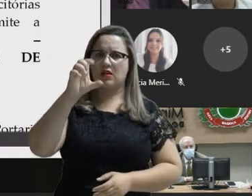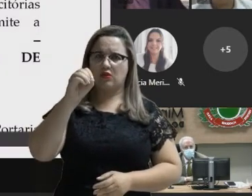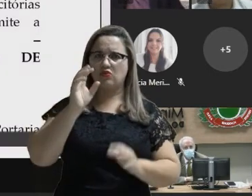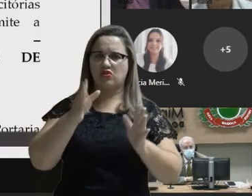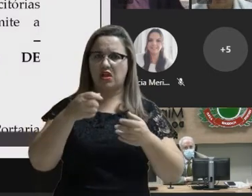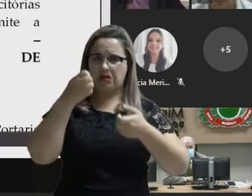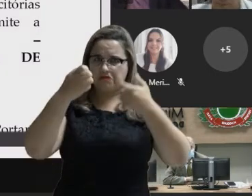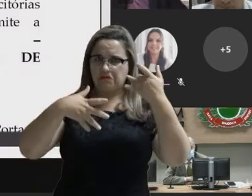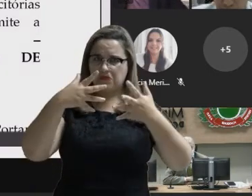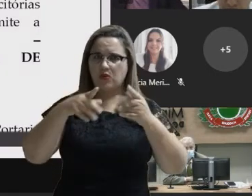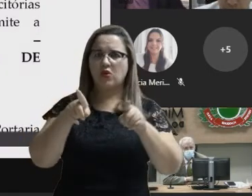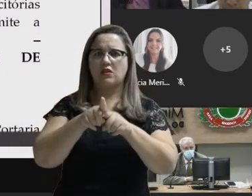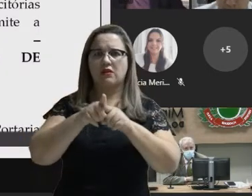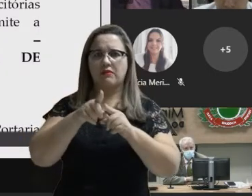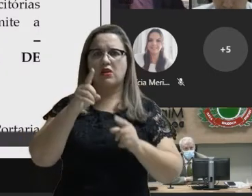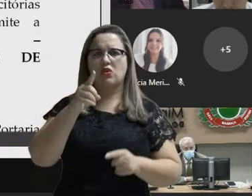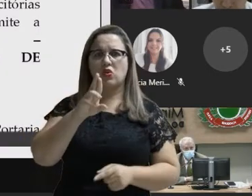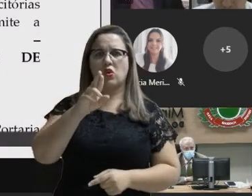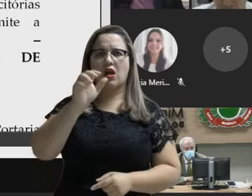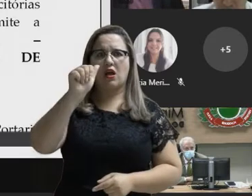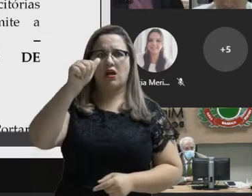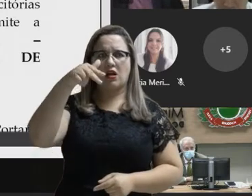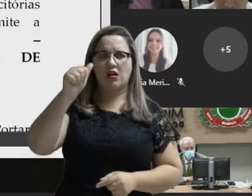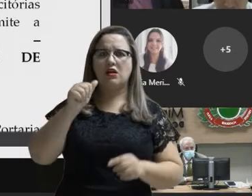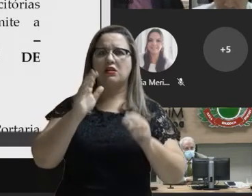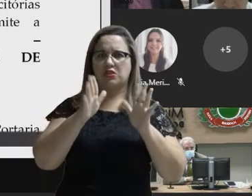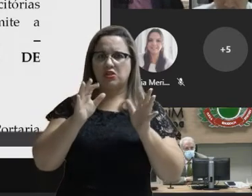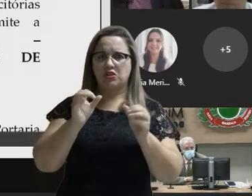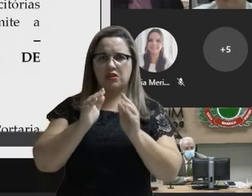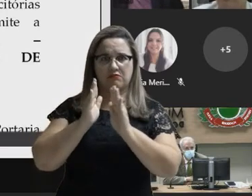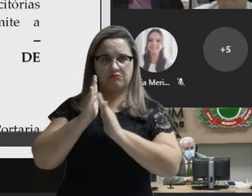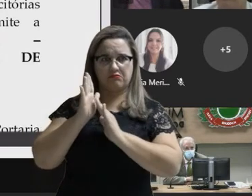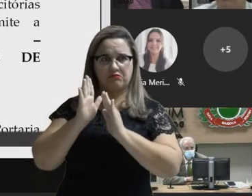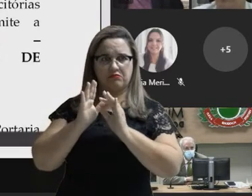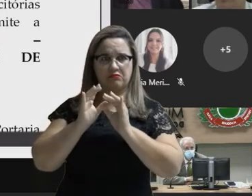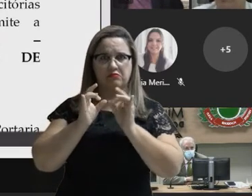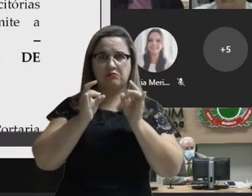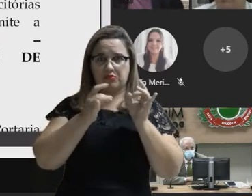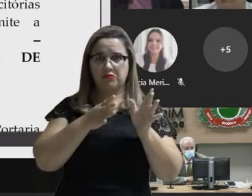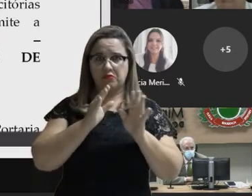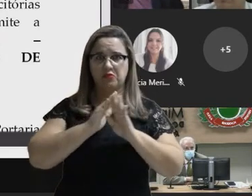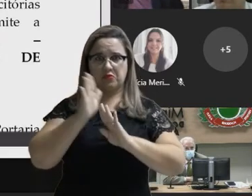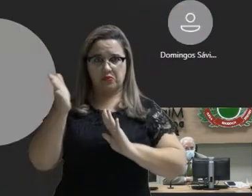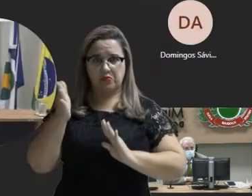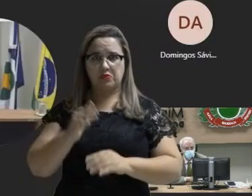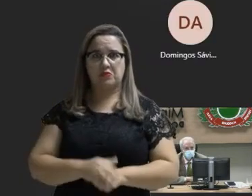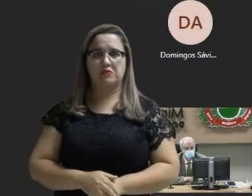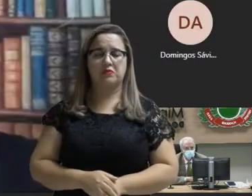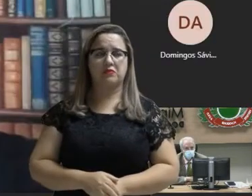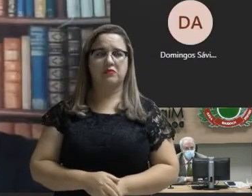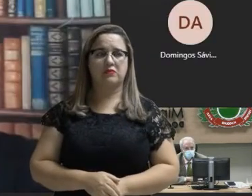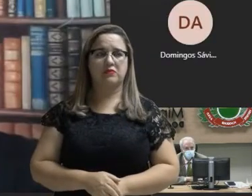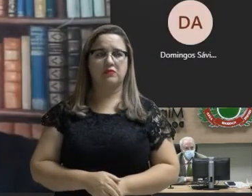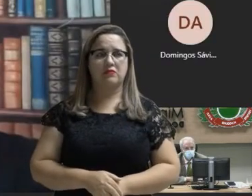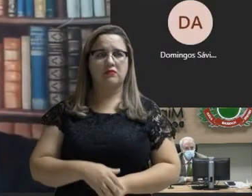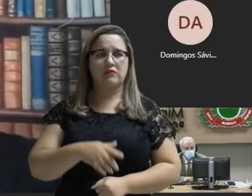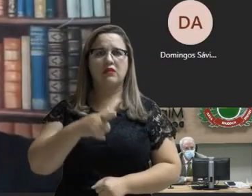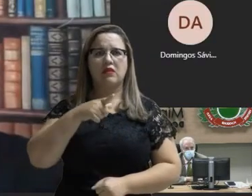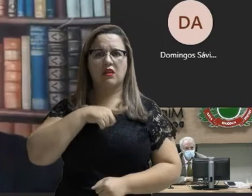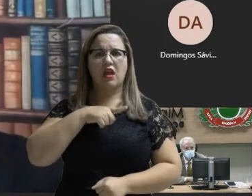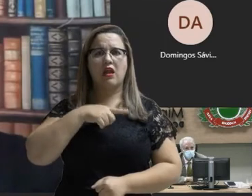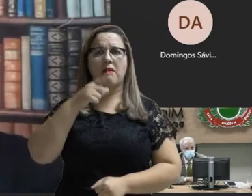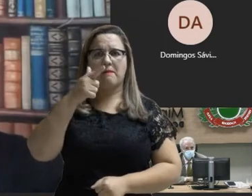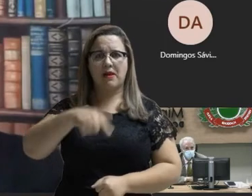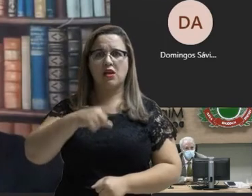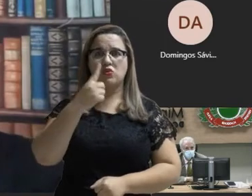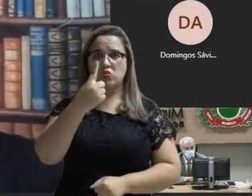já. Então, meus amigos, eu acho que nós podemos, acho que não há mais nada a tratar, não? Tem uma não homologação da doutora Rosana. Eu